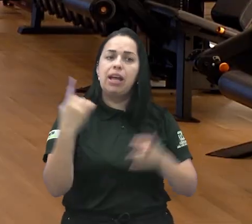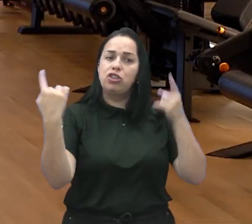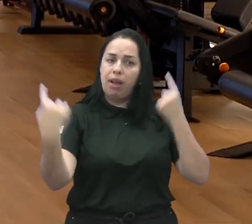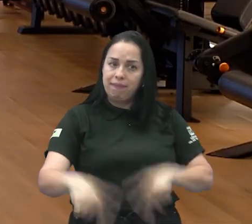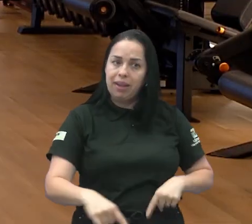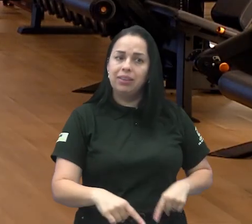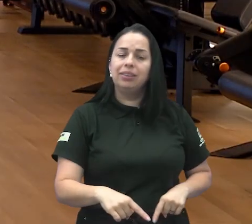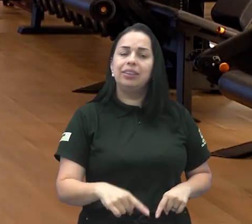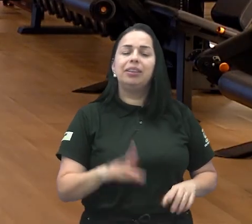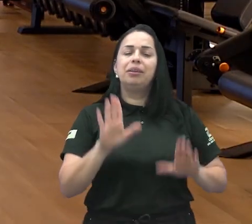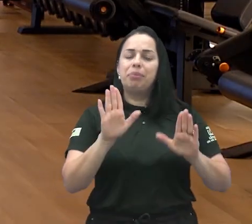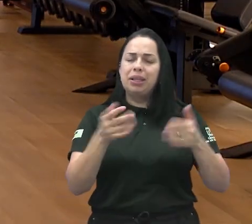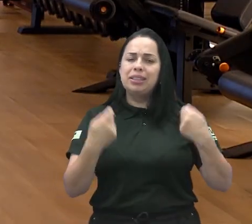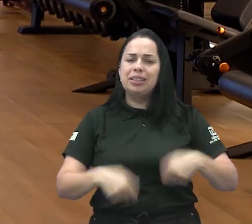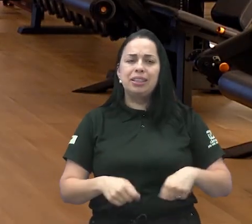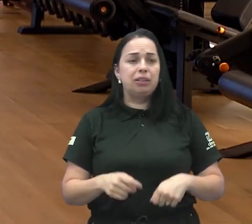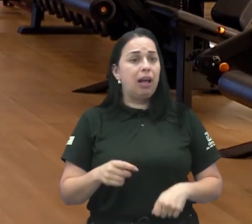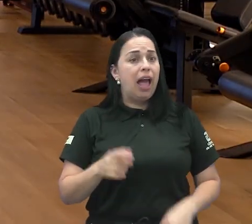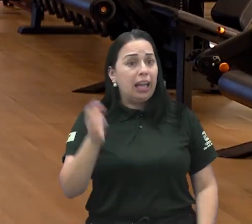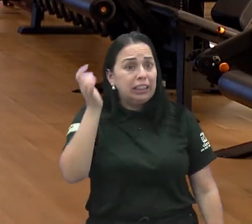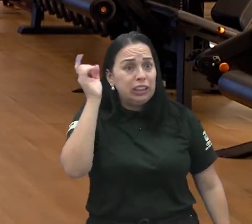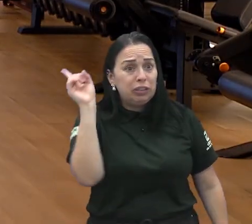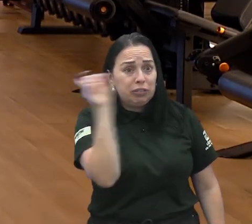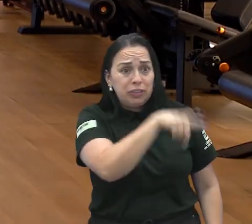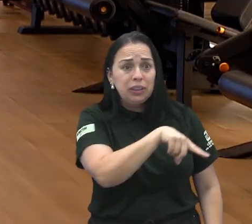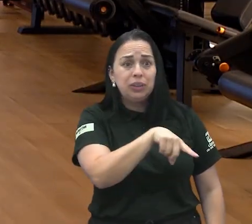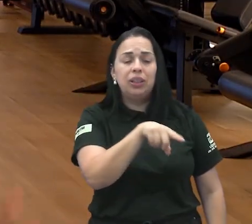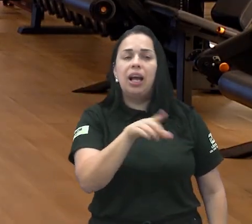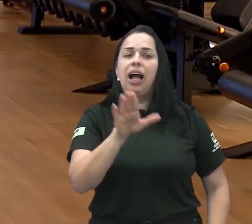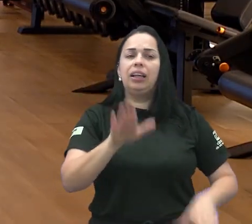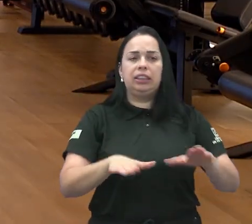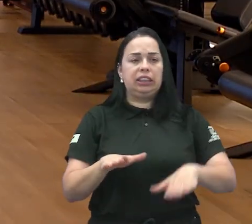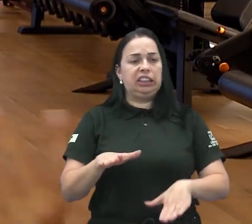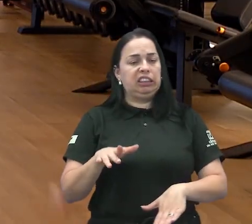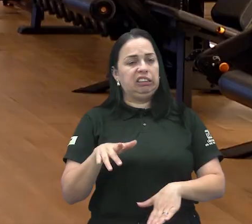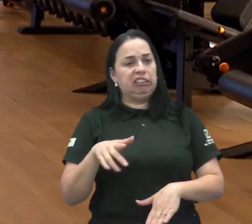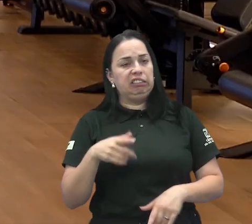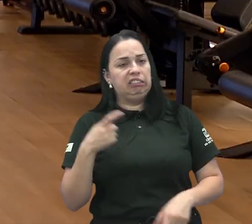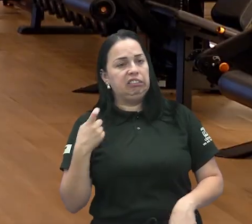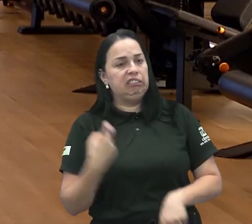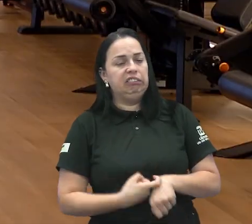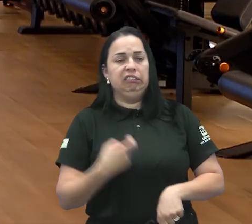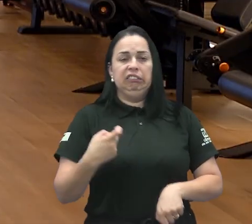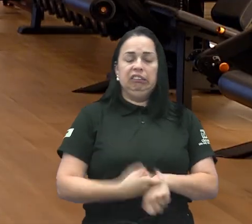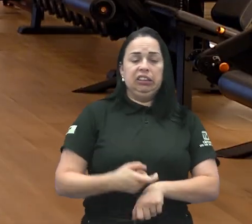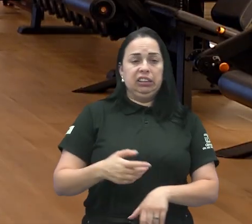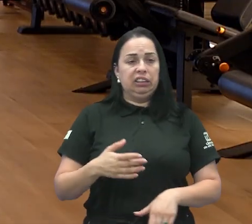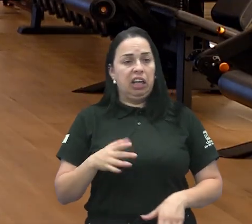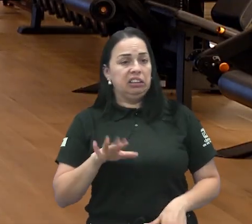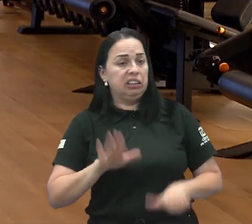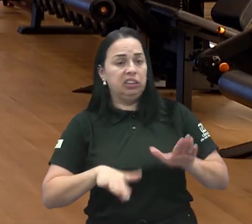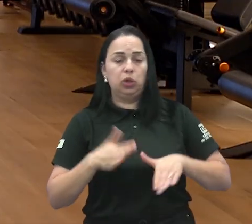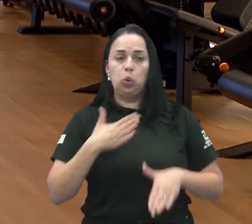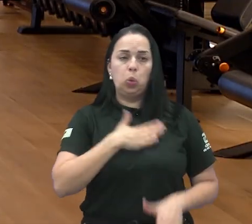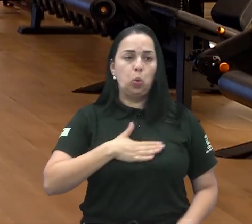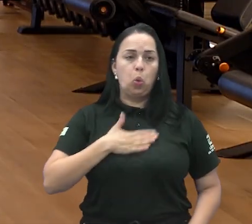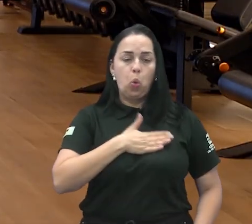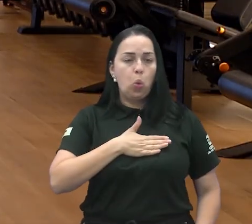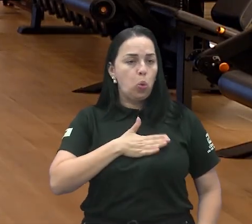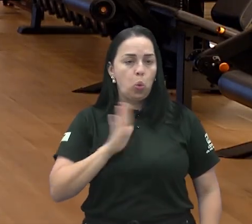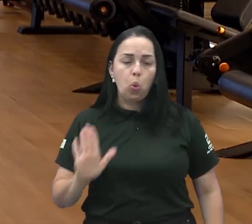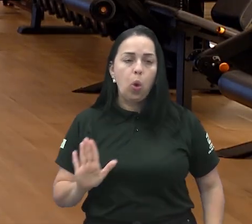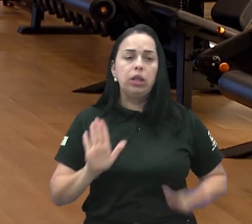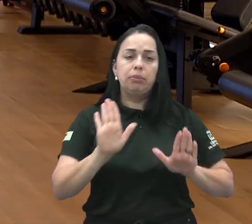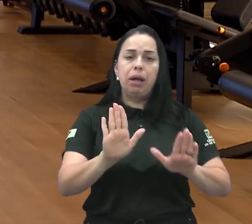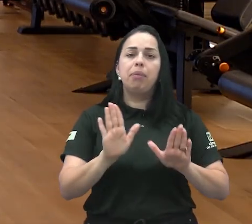um primeiro ponto que a gente tem que destacar. Não é fácil, às vezes não vai ser gostoso, não vai ser tão prazeroso no início. E a gente precisa